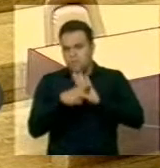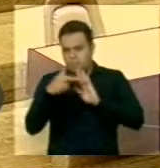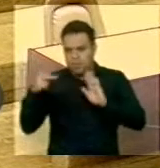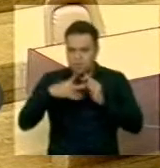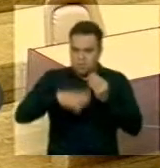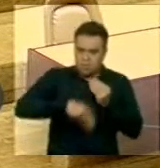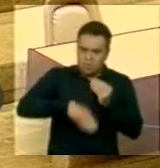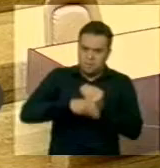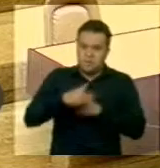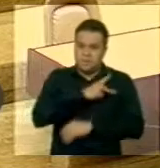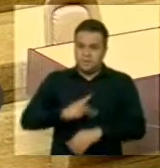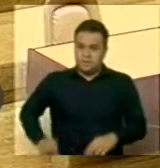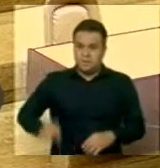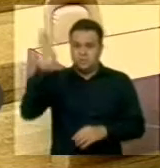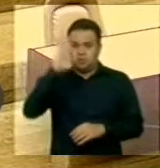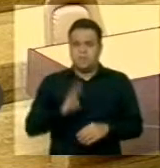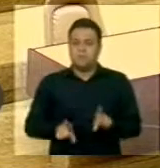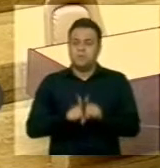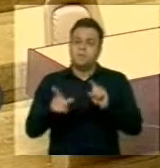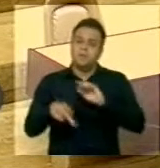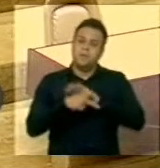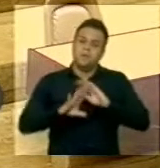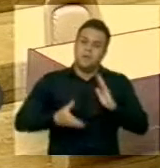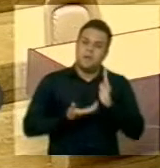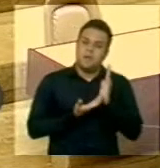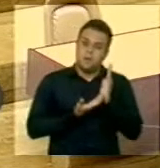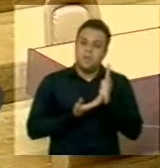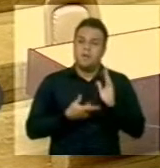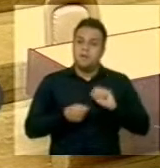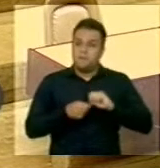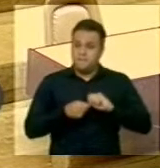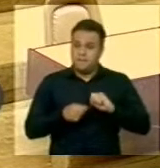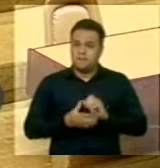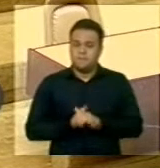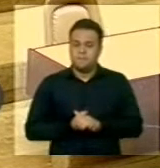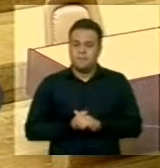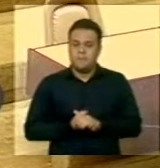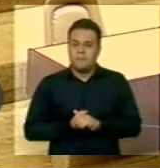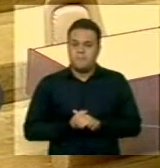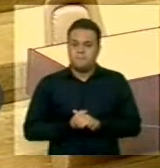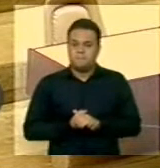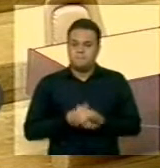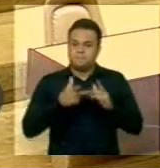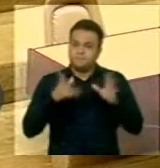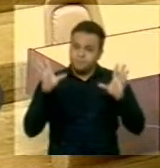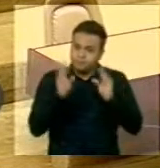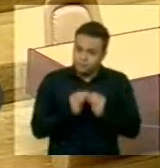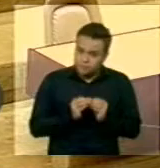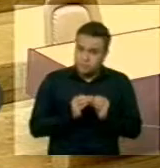Presidência da República e da Câmara dos Deputados, e, enfim, aqui deduziu, a partir de